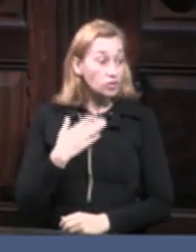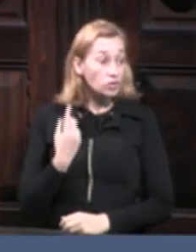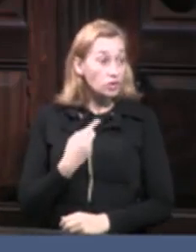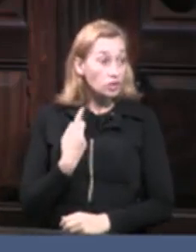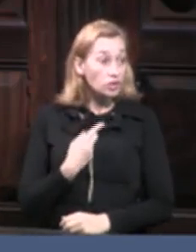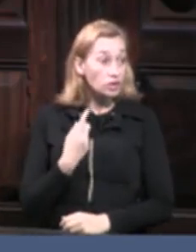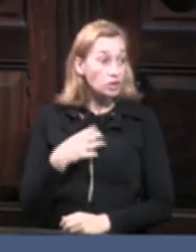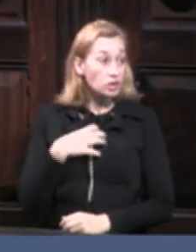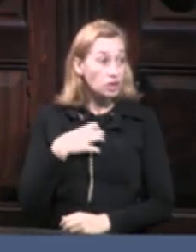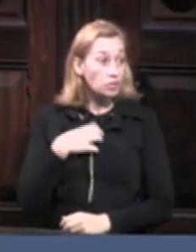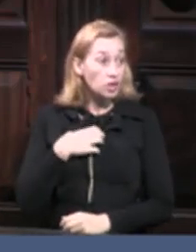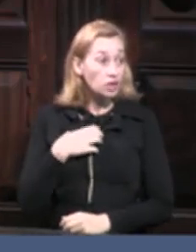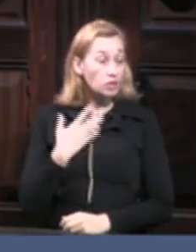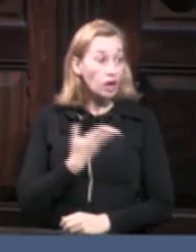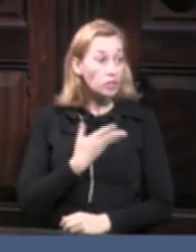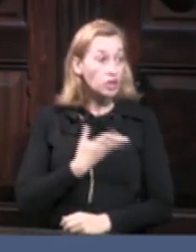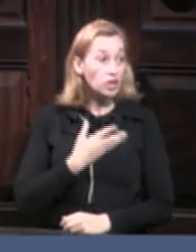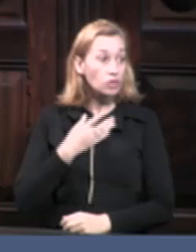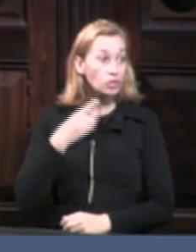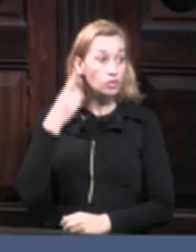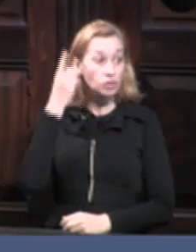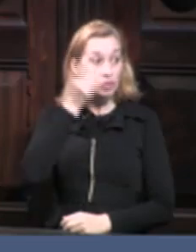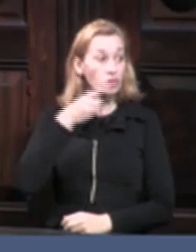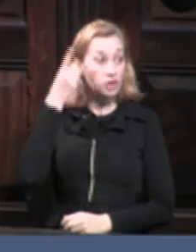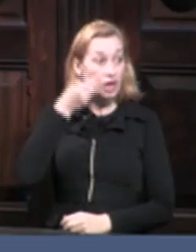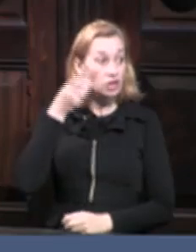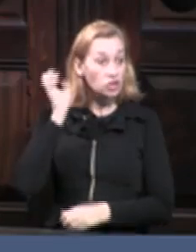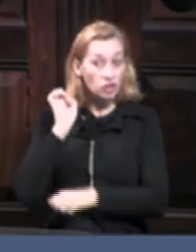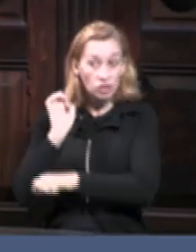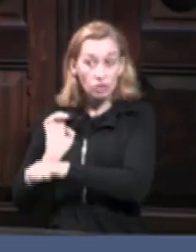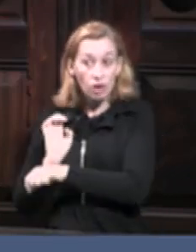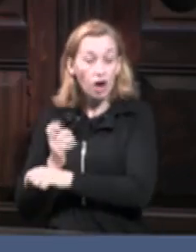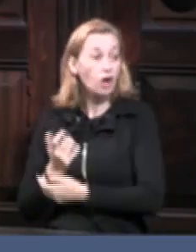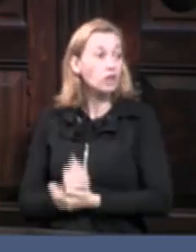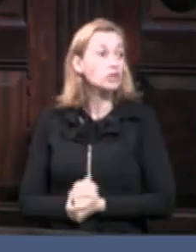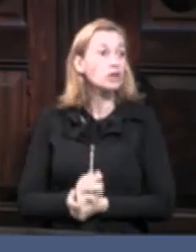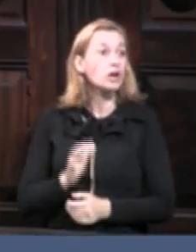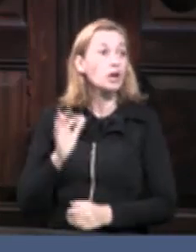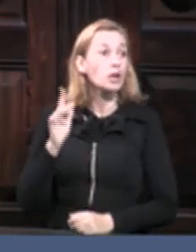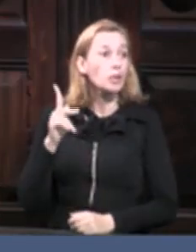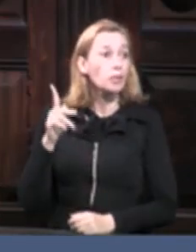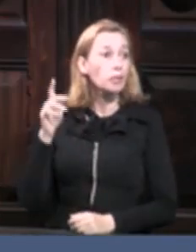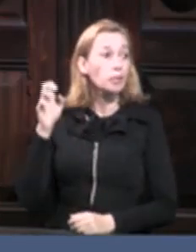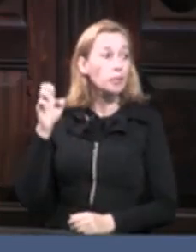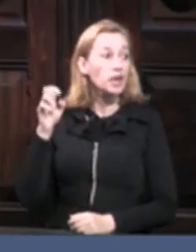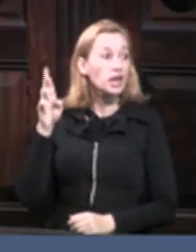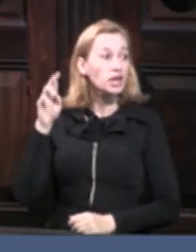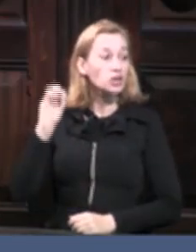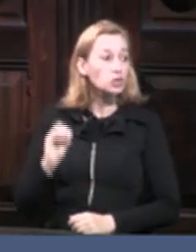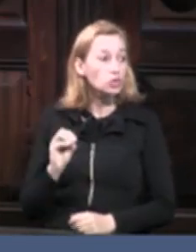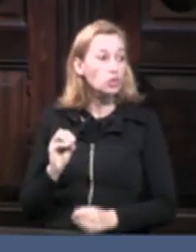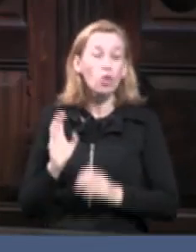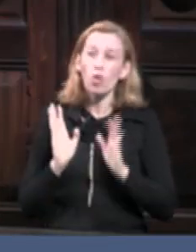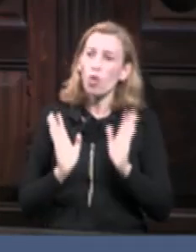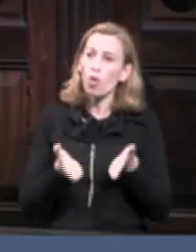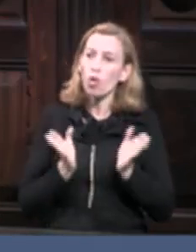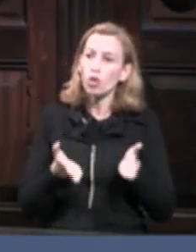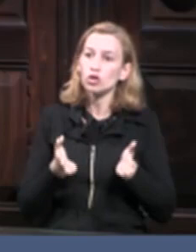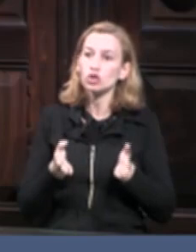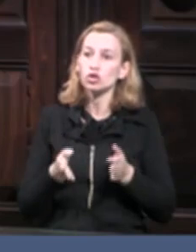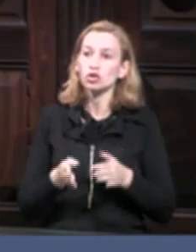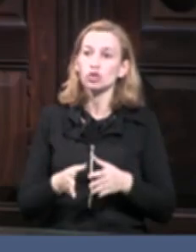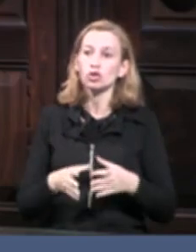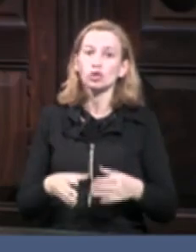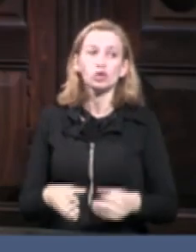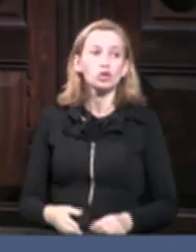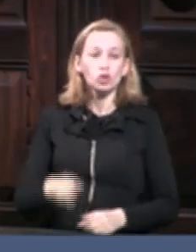estadual Pedro Fernandes, do qual eu tenho uma grande amizade. Hoje o Corpo de Bombeiros decidiu encerrar